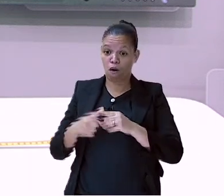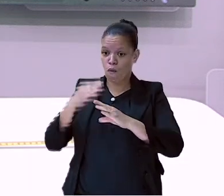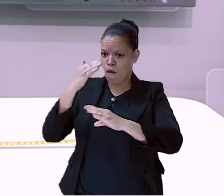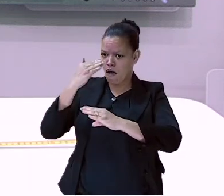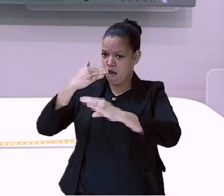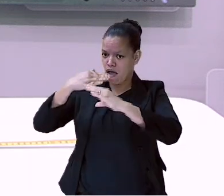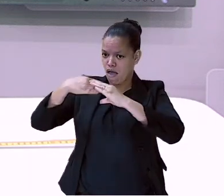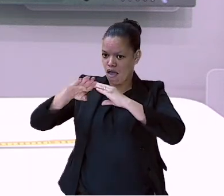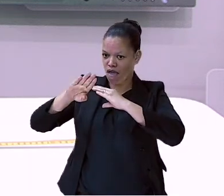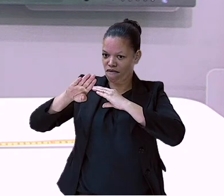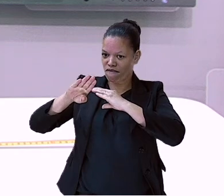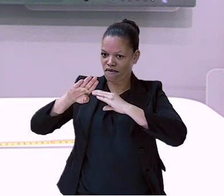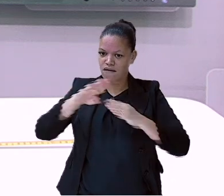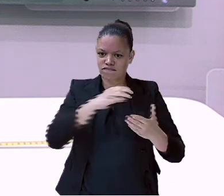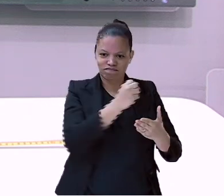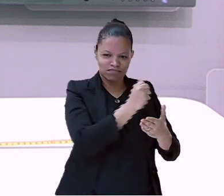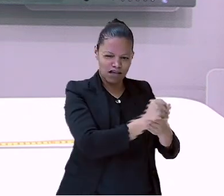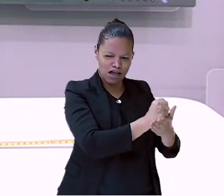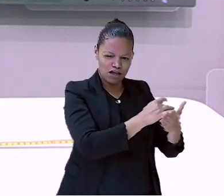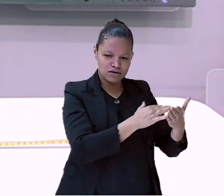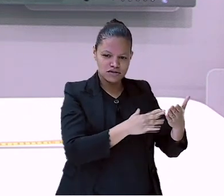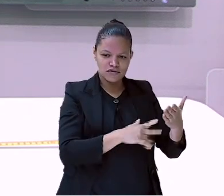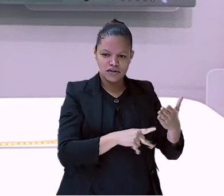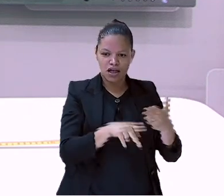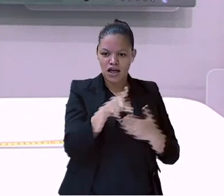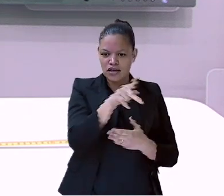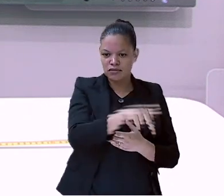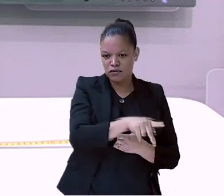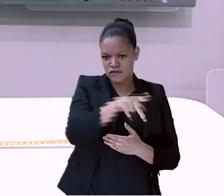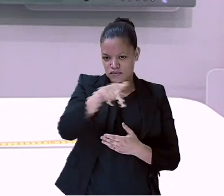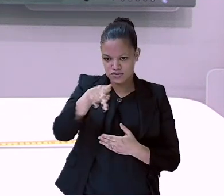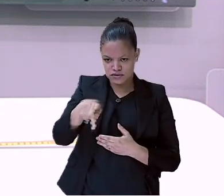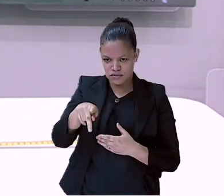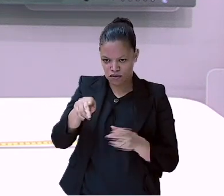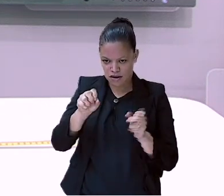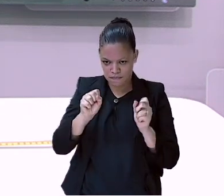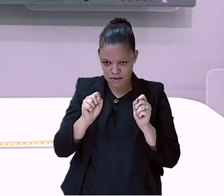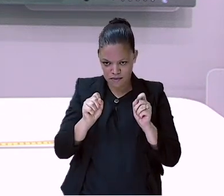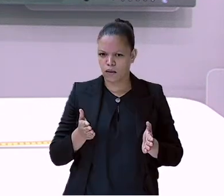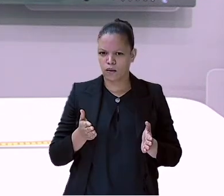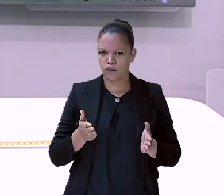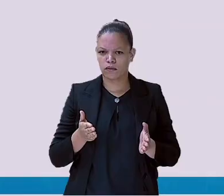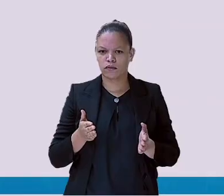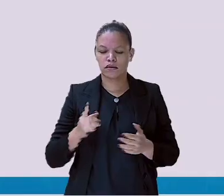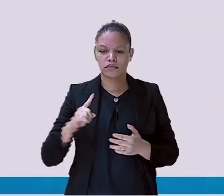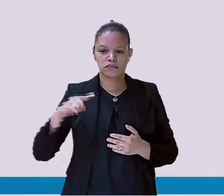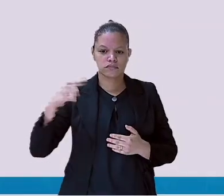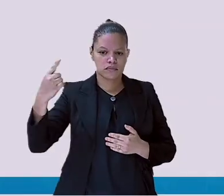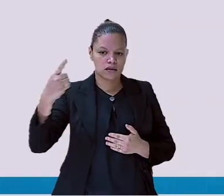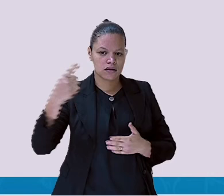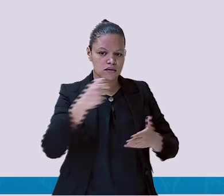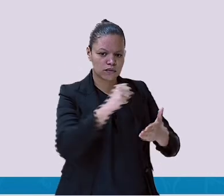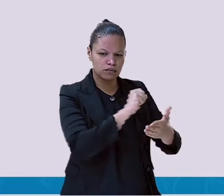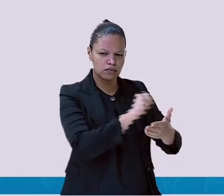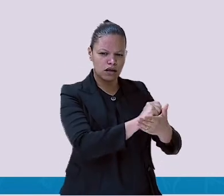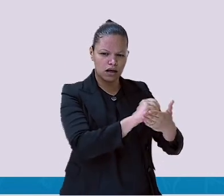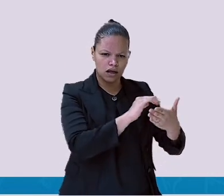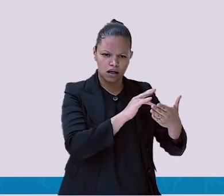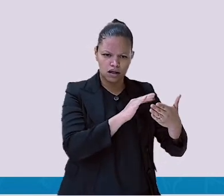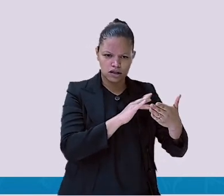de vocês, ok? E aqui uma próxima atividade. De acordo com a nossa